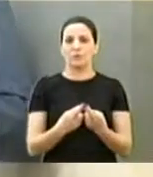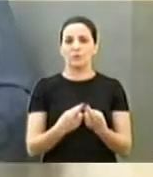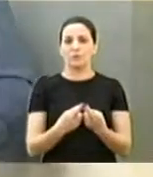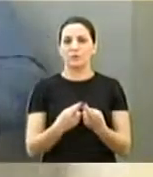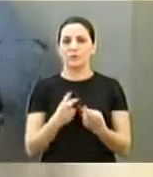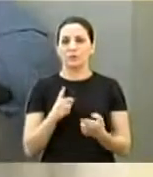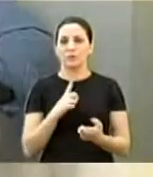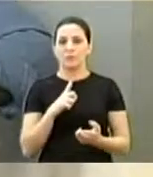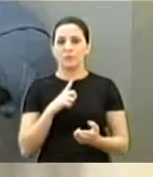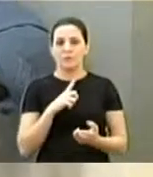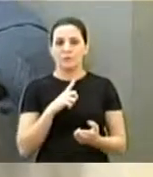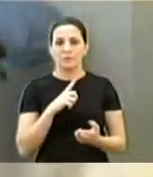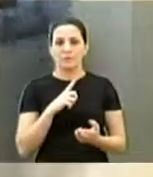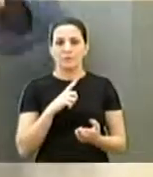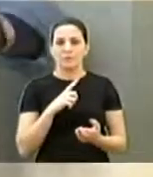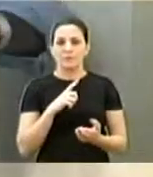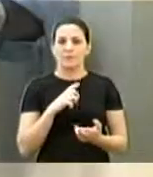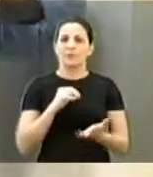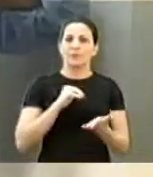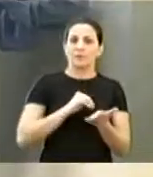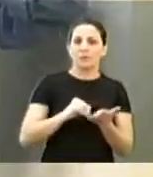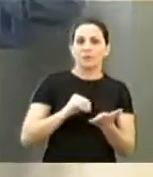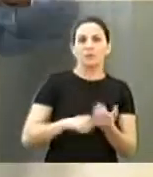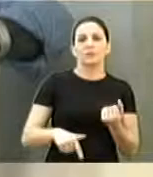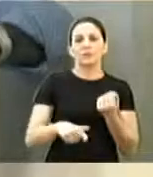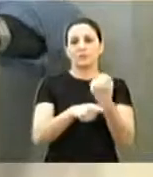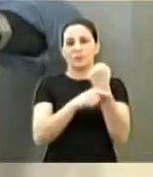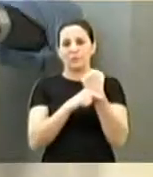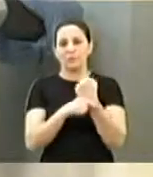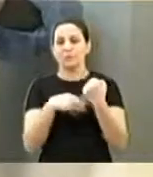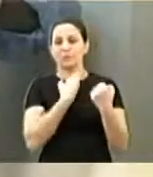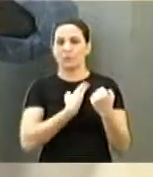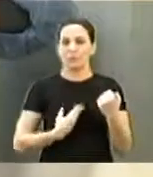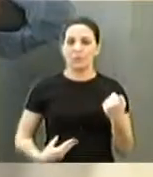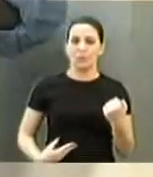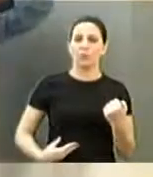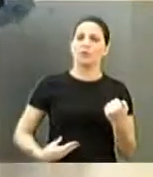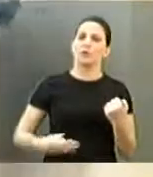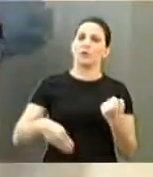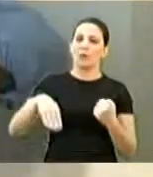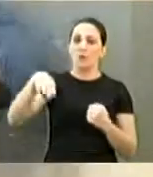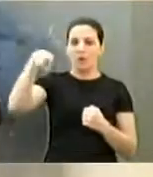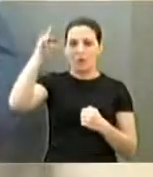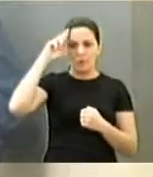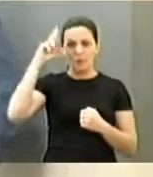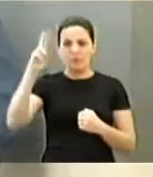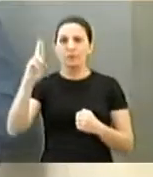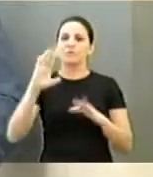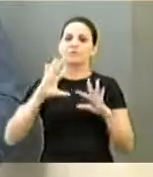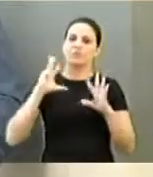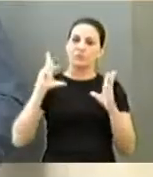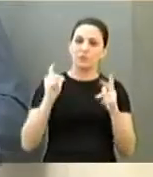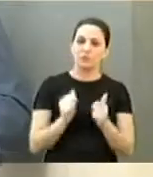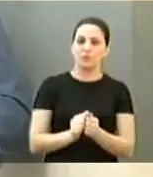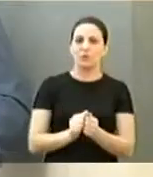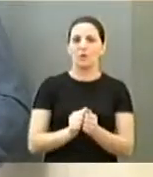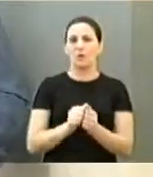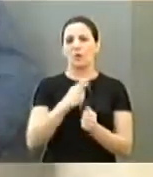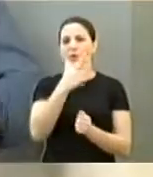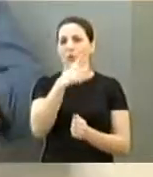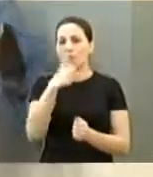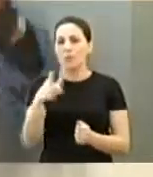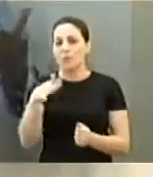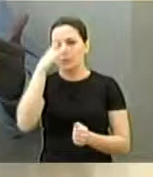né, através do secretário de Segurança Pública, do comandante-geral ou por alguém, por ele